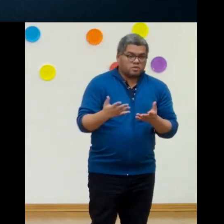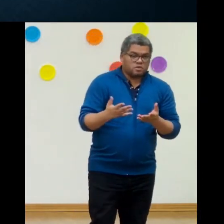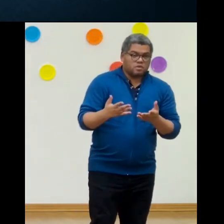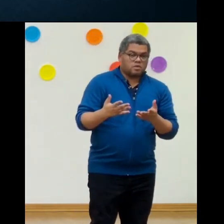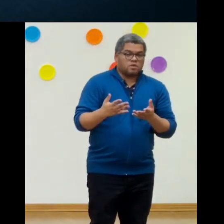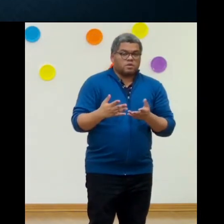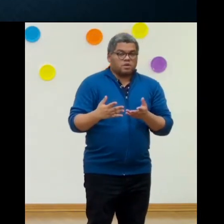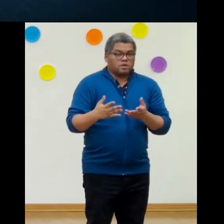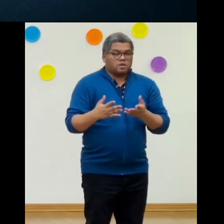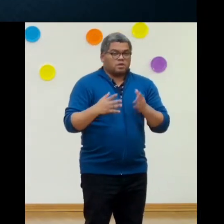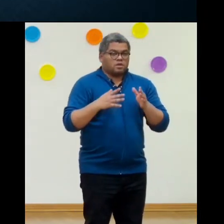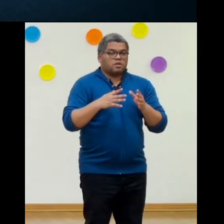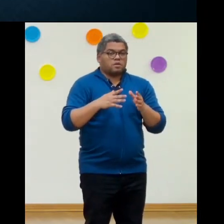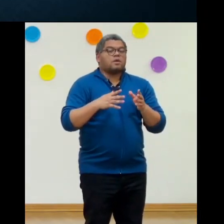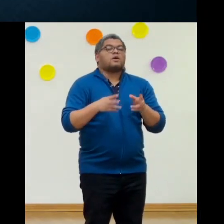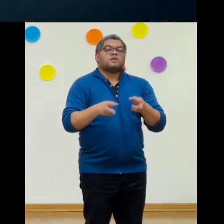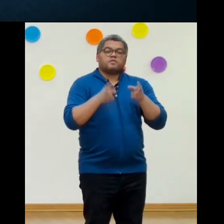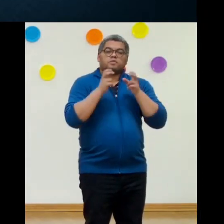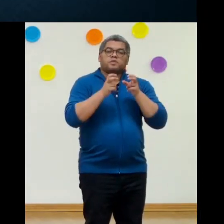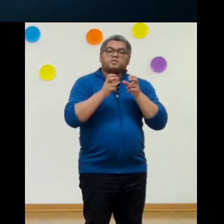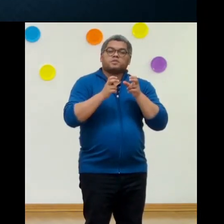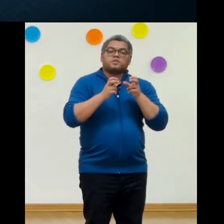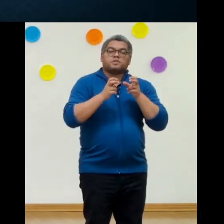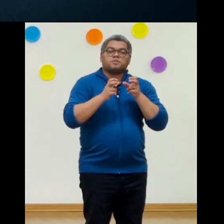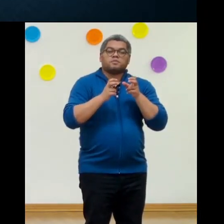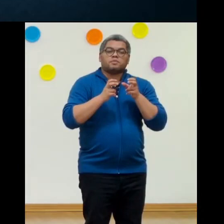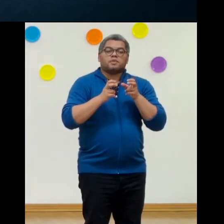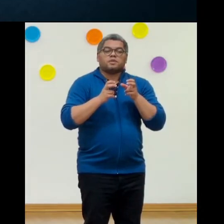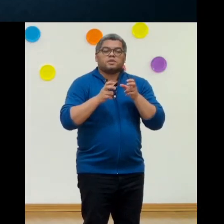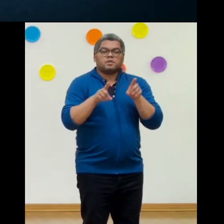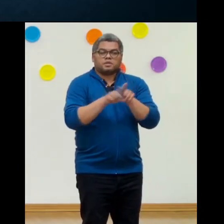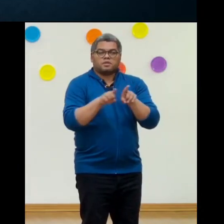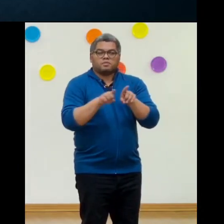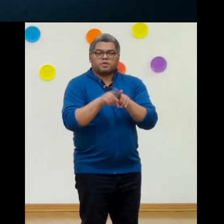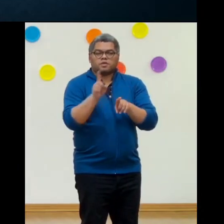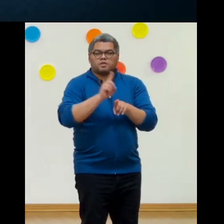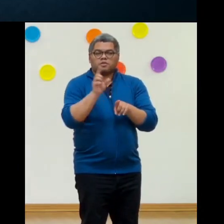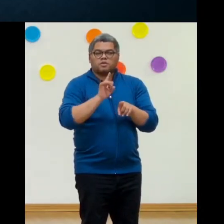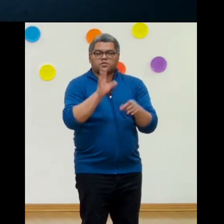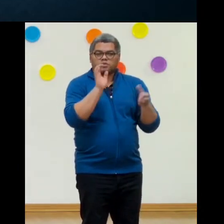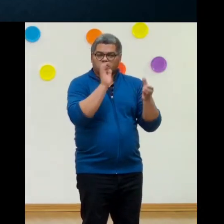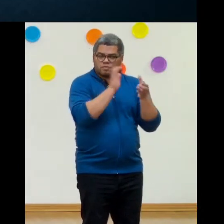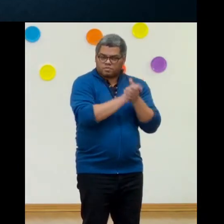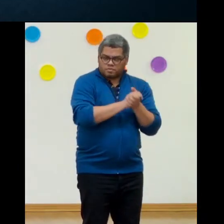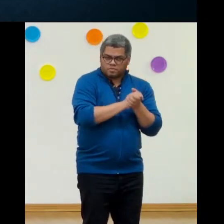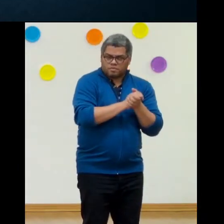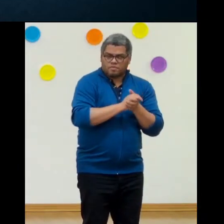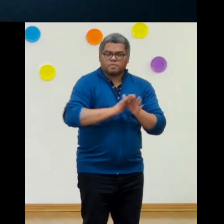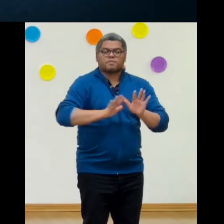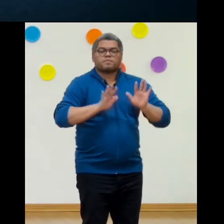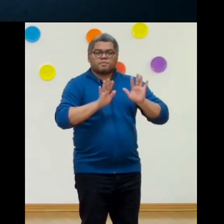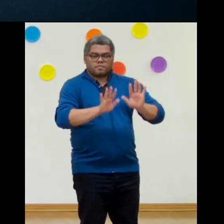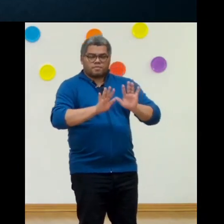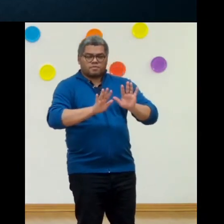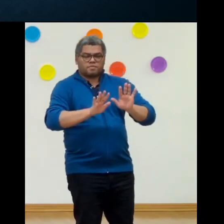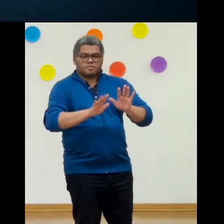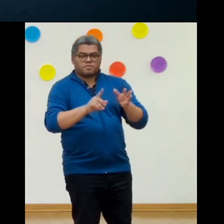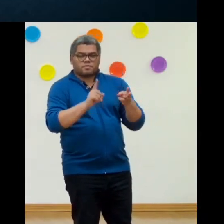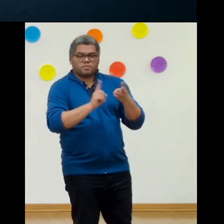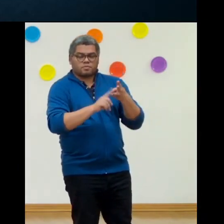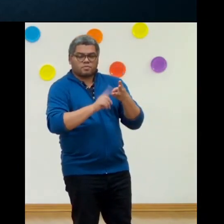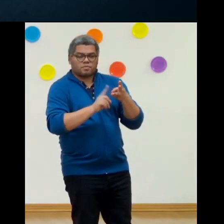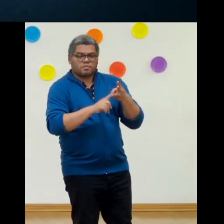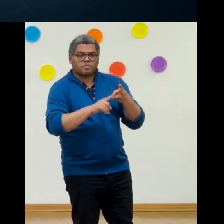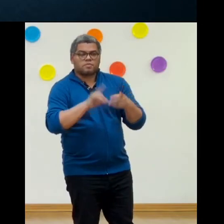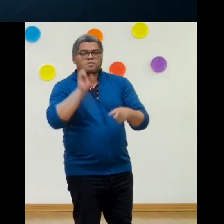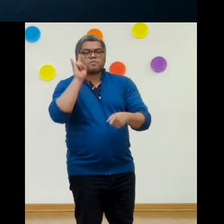pensamento. A gente vai ver isso, que isso não é novo. Nós vamos ver o texto, que você já deve estar imaginando qual texto que eu vou. Já, já. E o Jay Adams diz